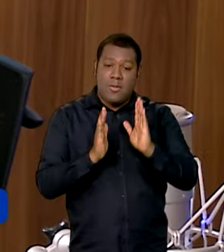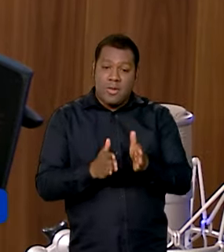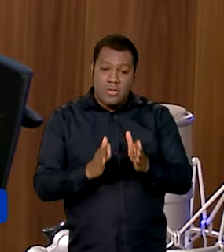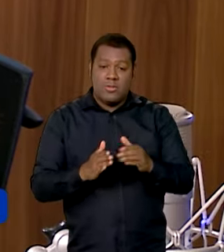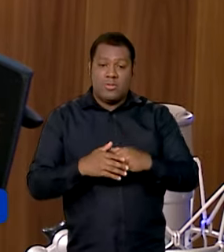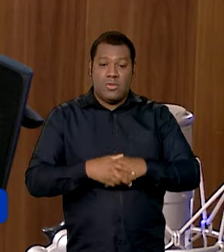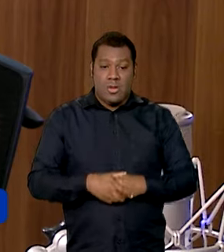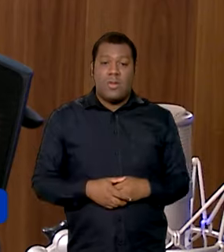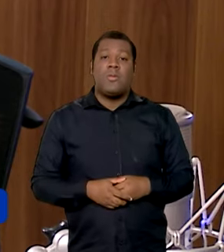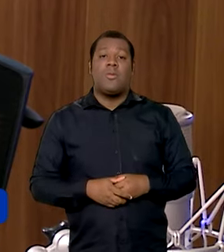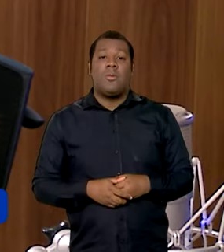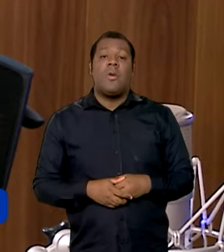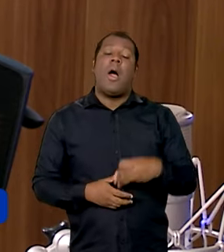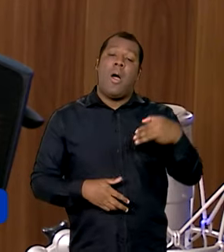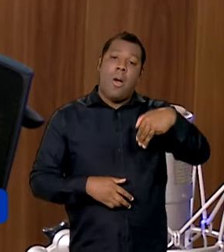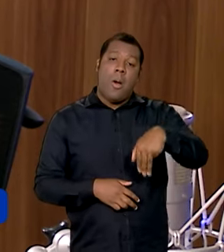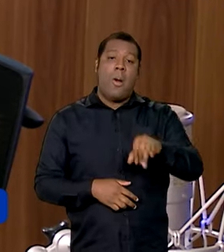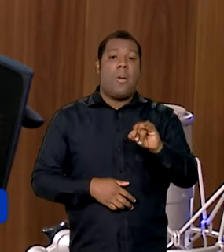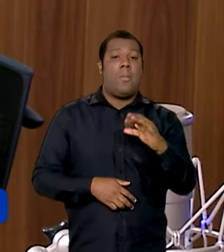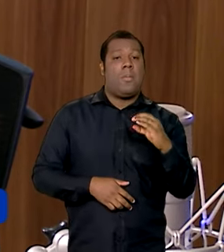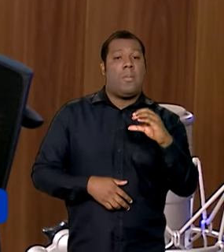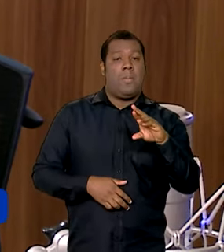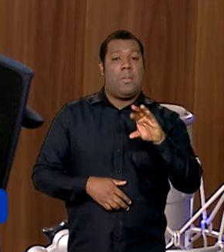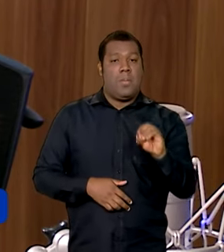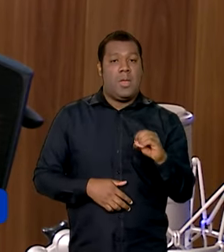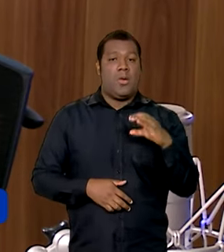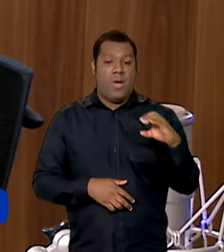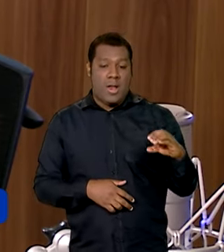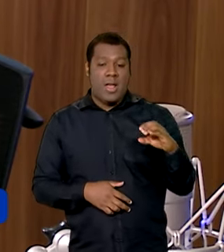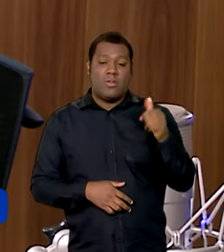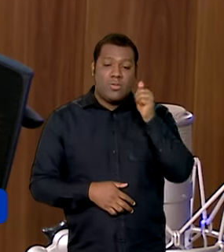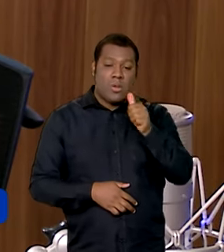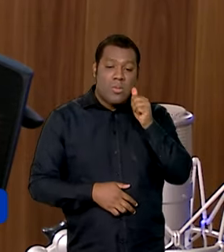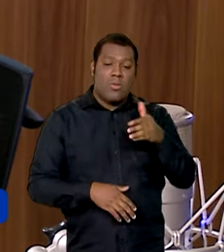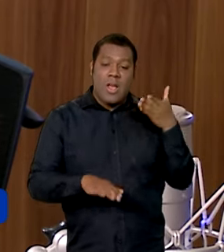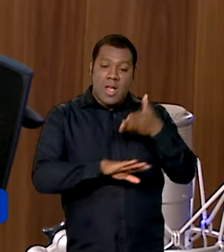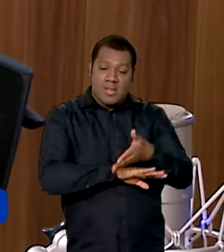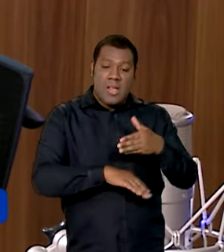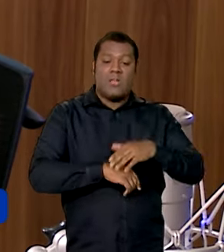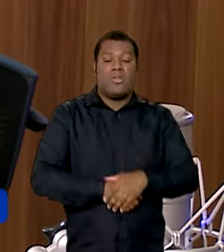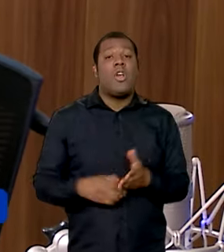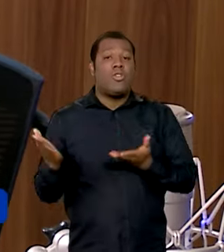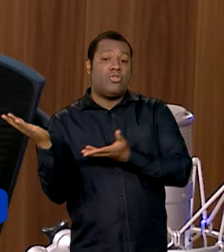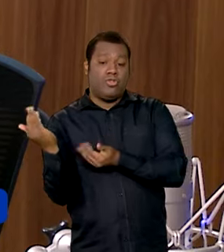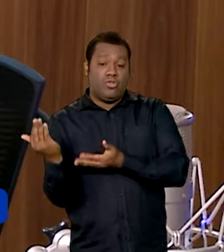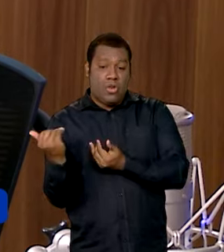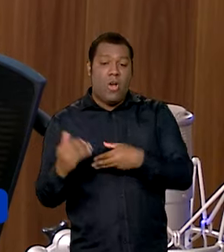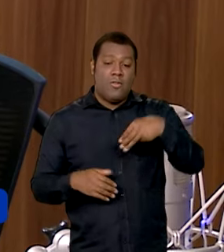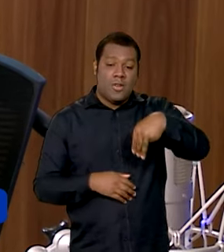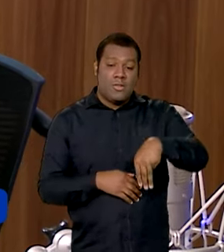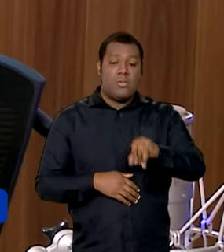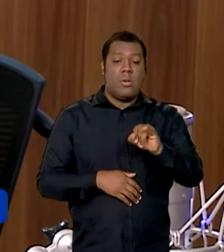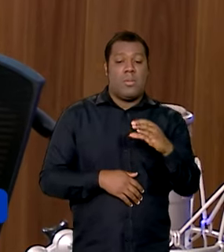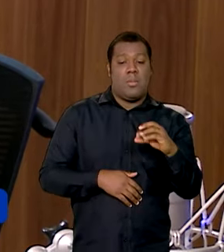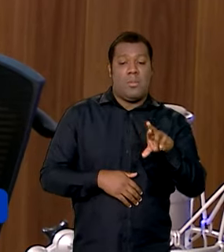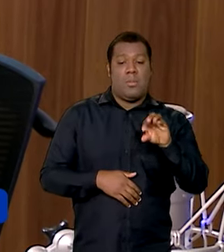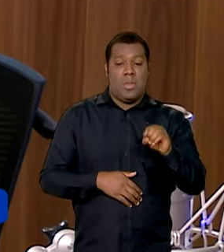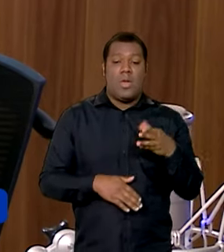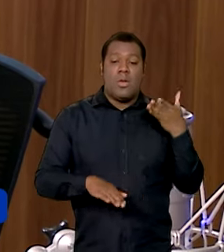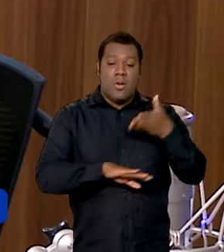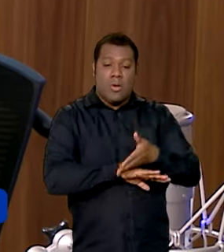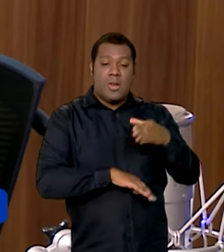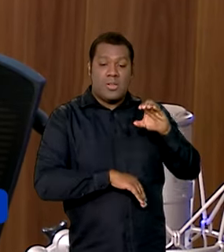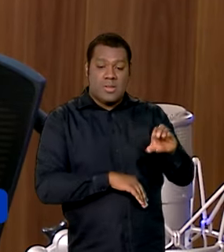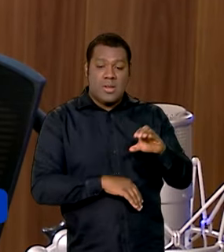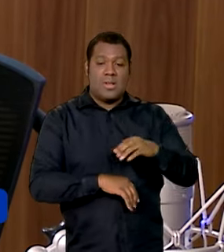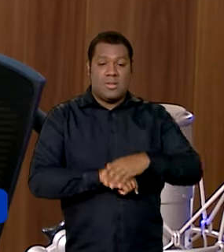regiões vão ter que fazer microcrédito paraa mulher né microcrédito paraa Juventude para os pequenos negócios o dinheiro aqui do centro